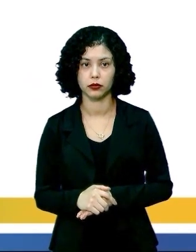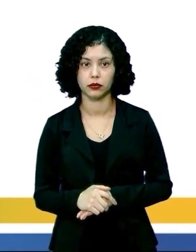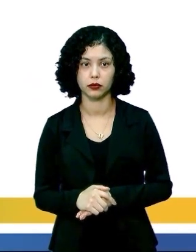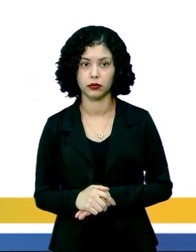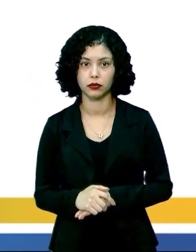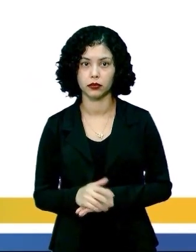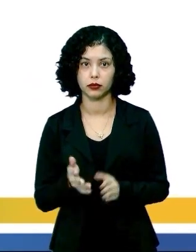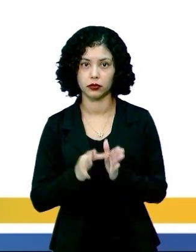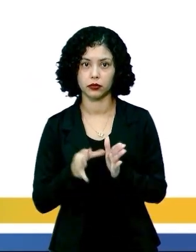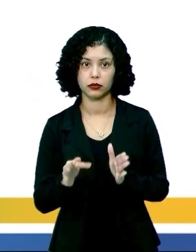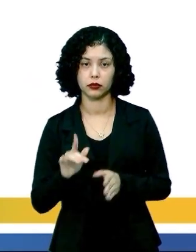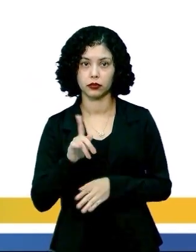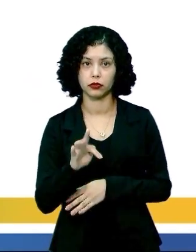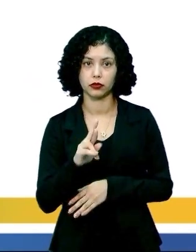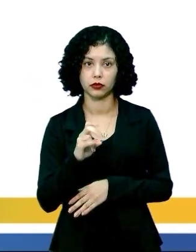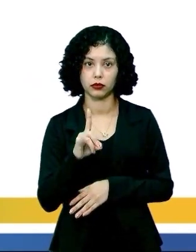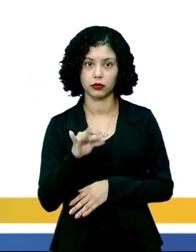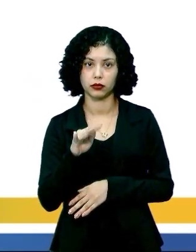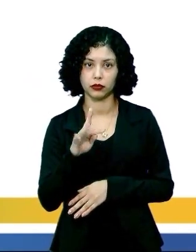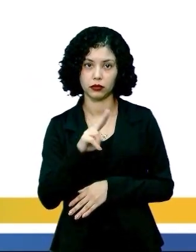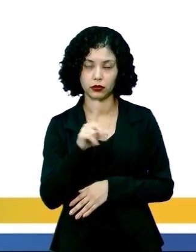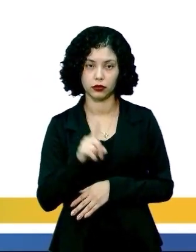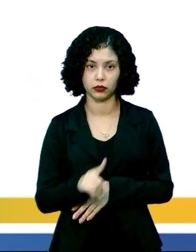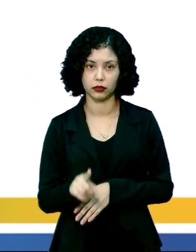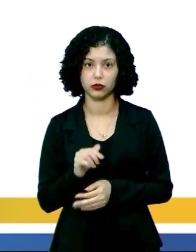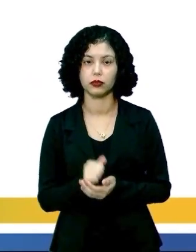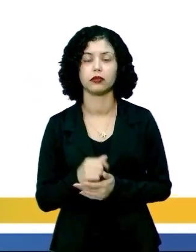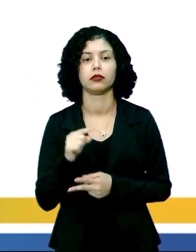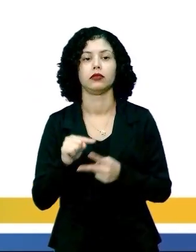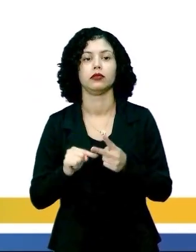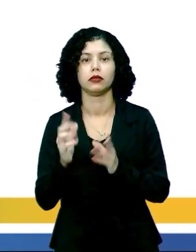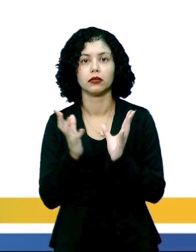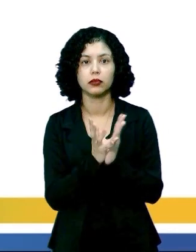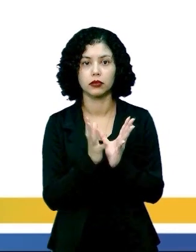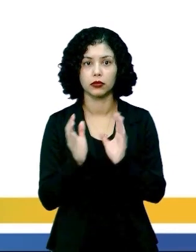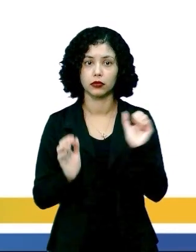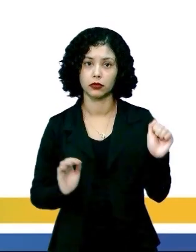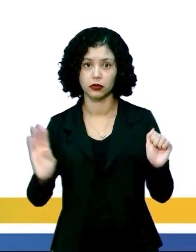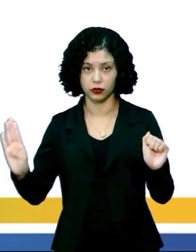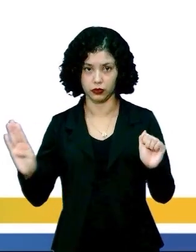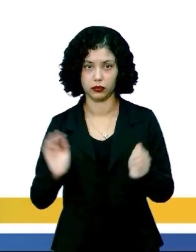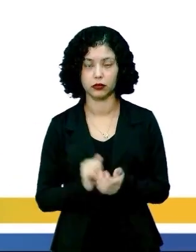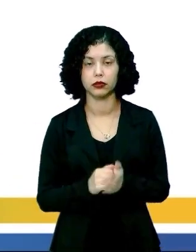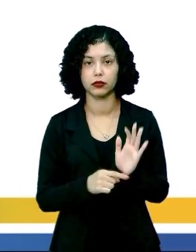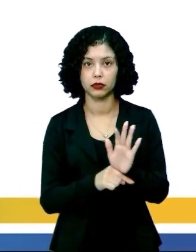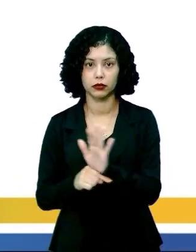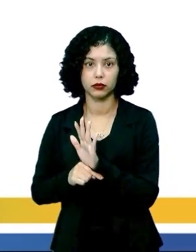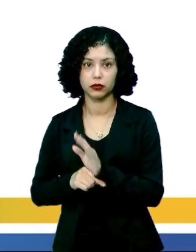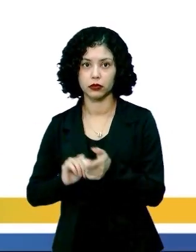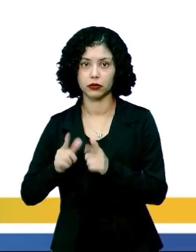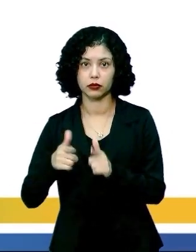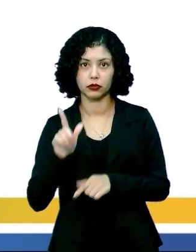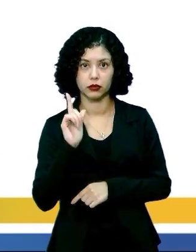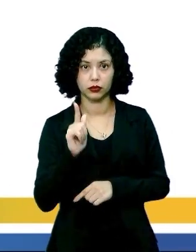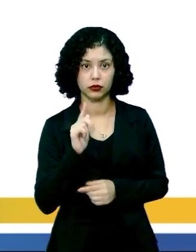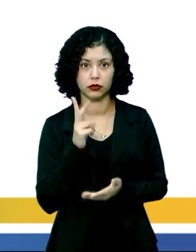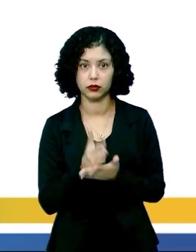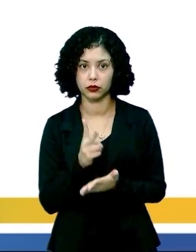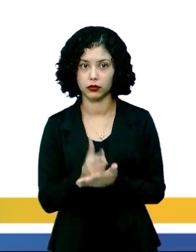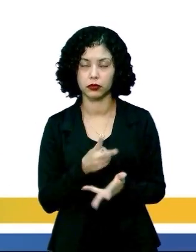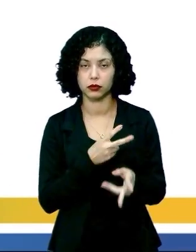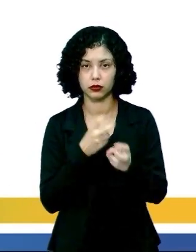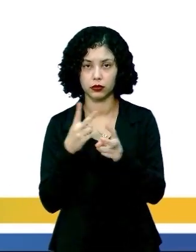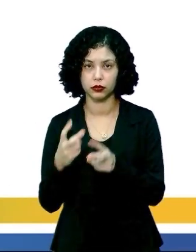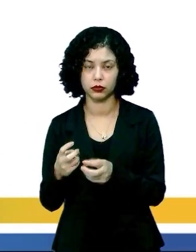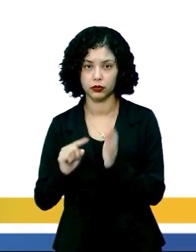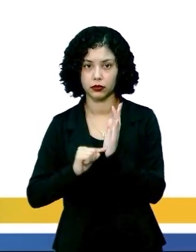já a função geratriz, observa que no meio ali nós temos os dois conjuntos, A e B, ele é representado pela letra G, tá? Sempre